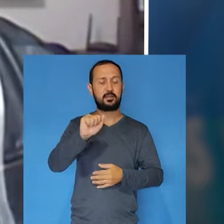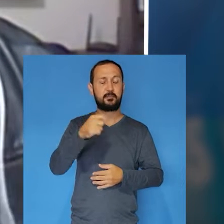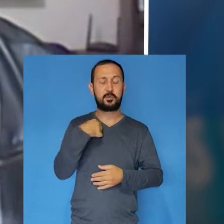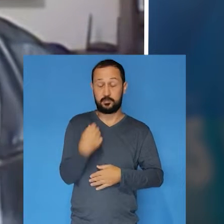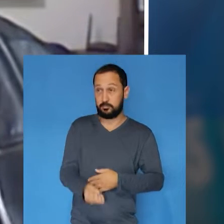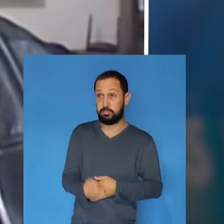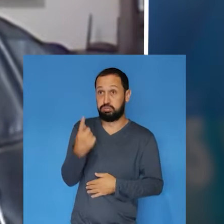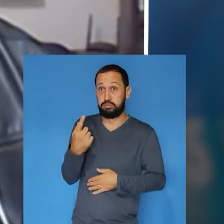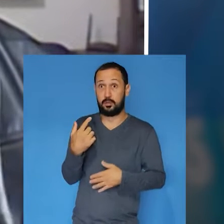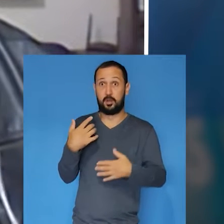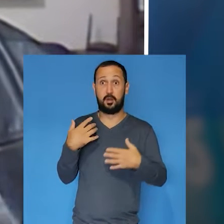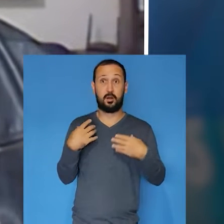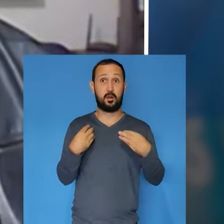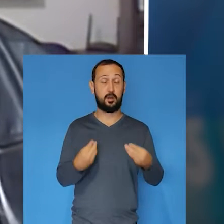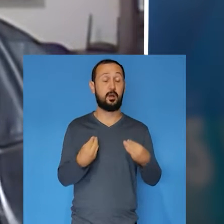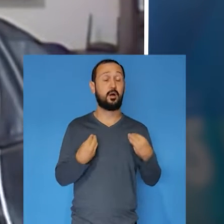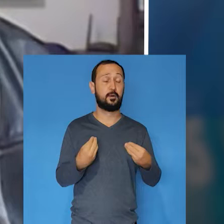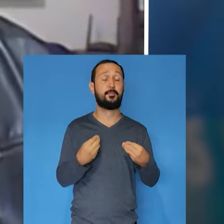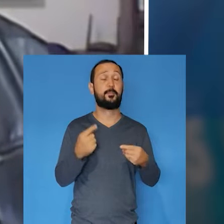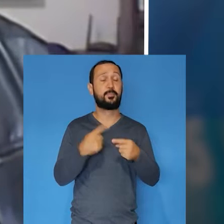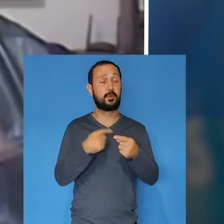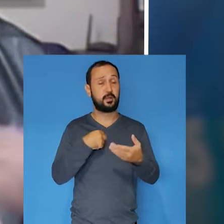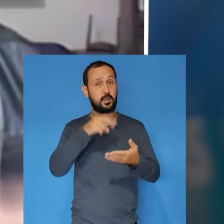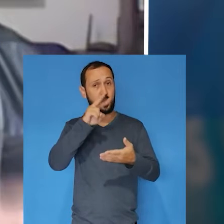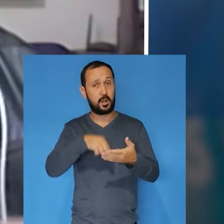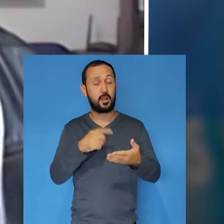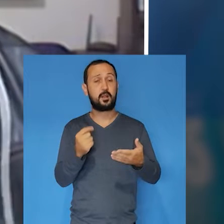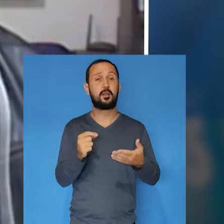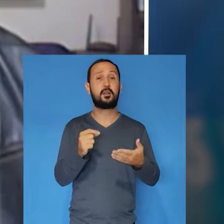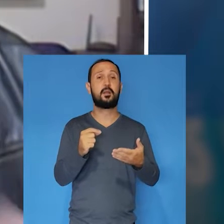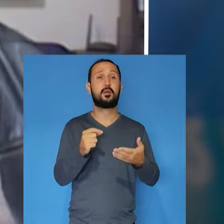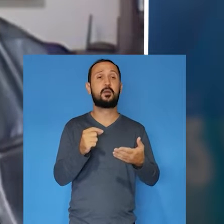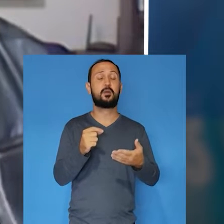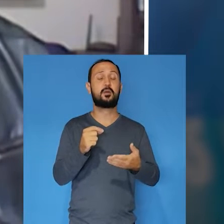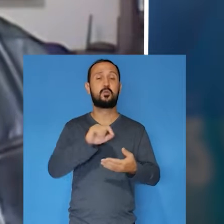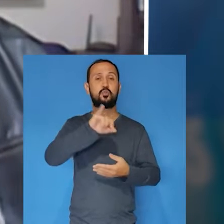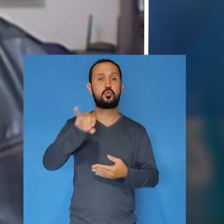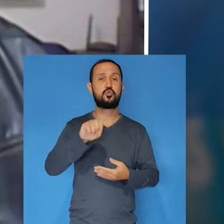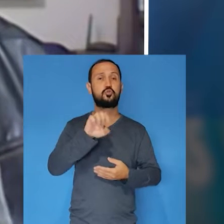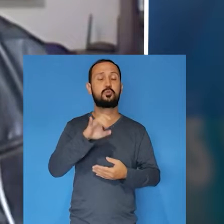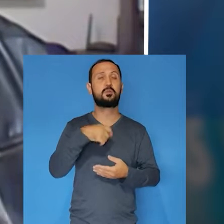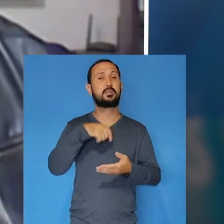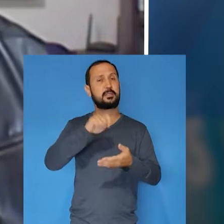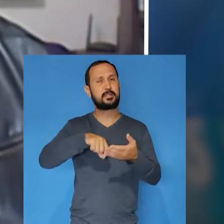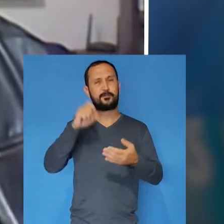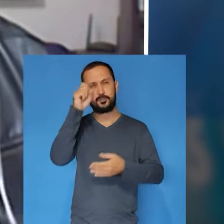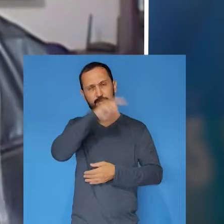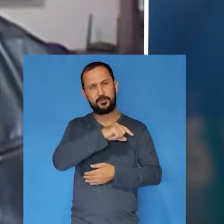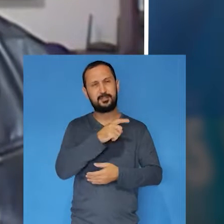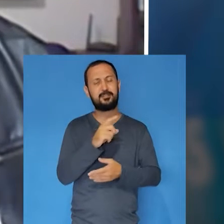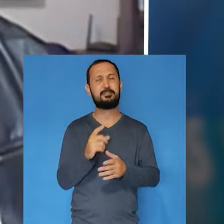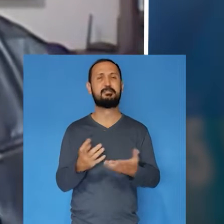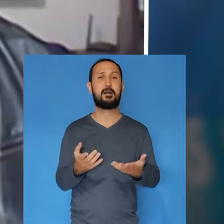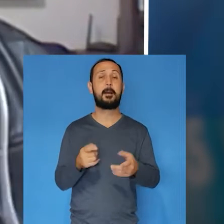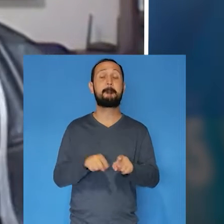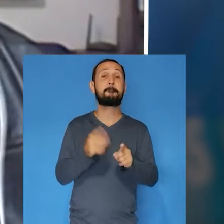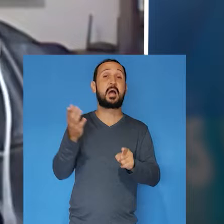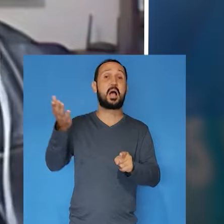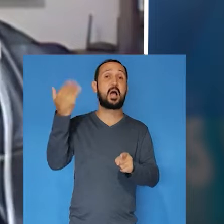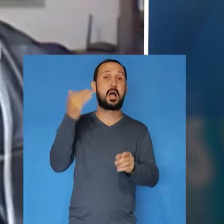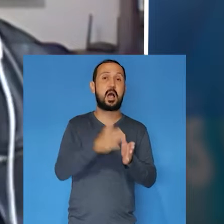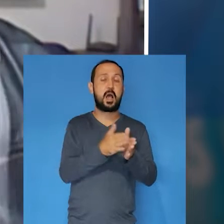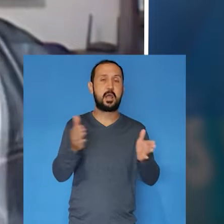primeira vez é um susto, né? Porque nós tendemos a ler hoje José de Alencar como um escritor que escreve difícil. Mas